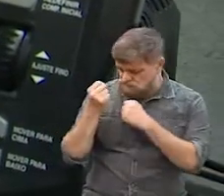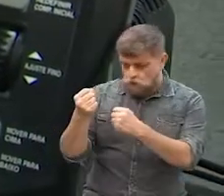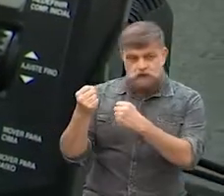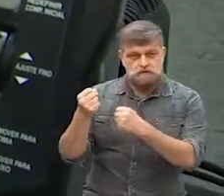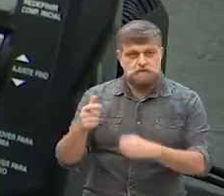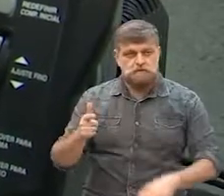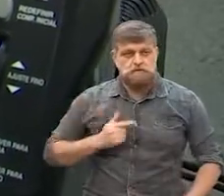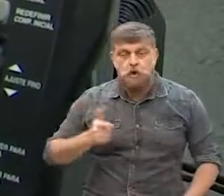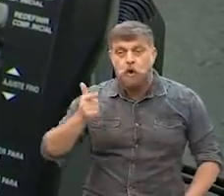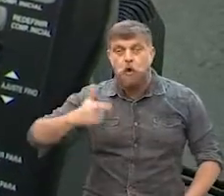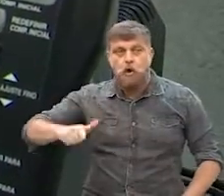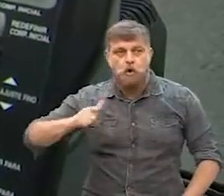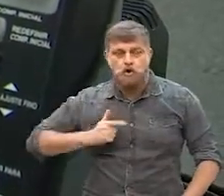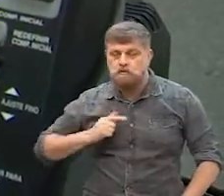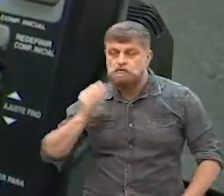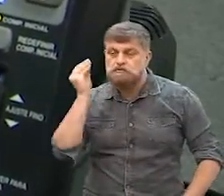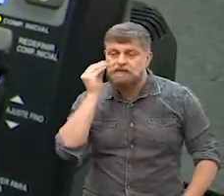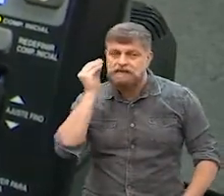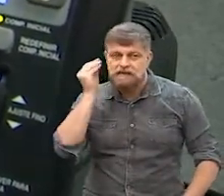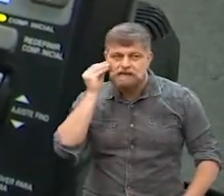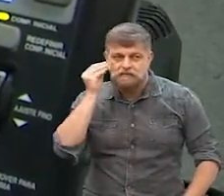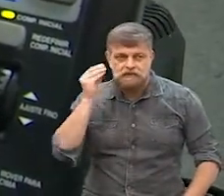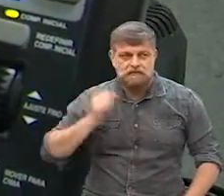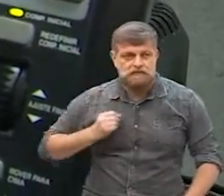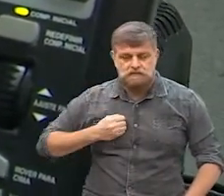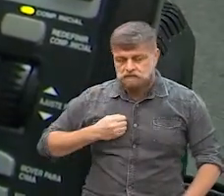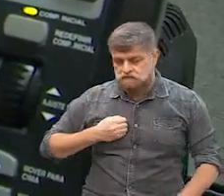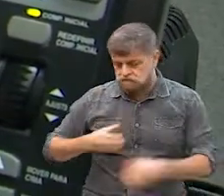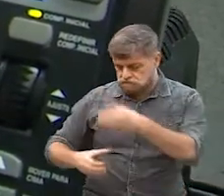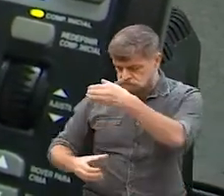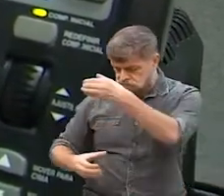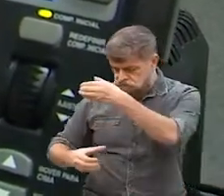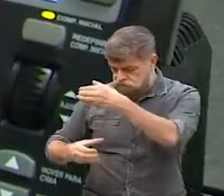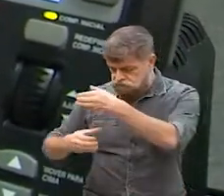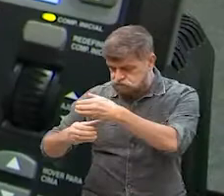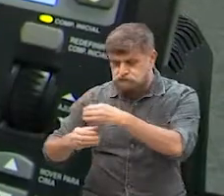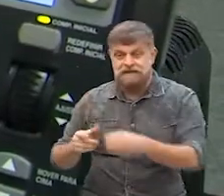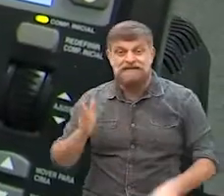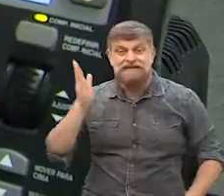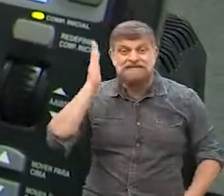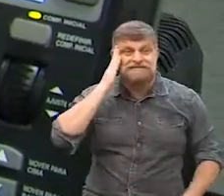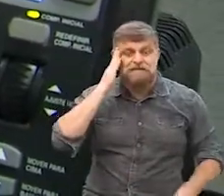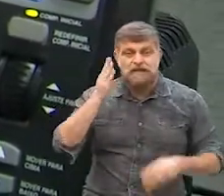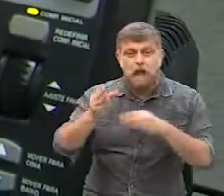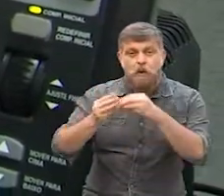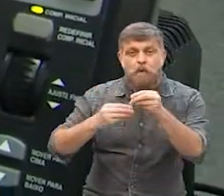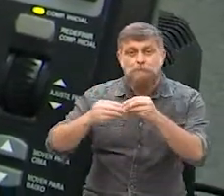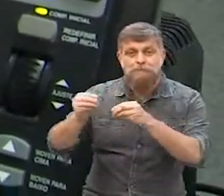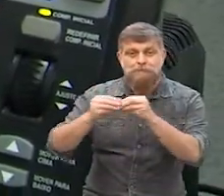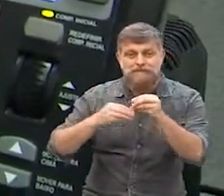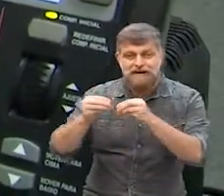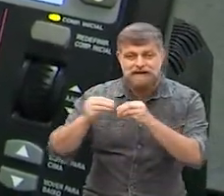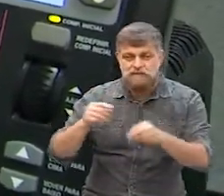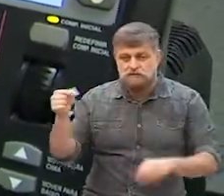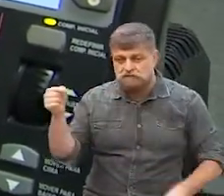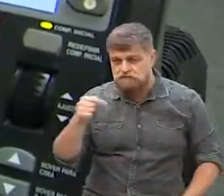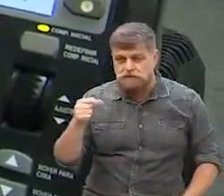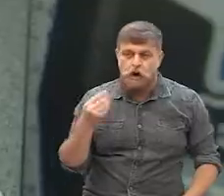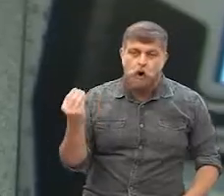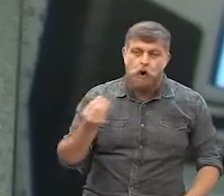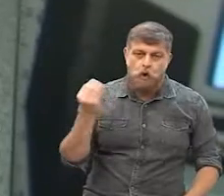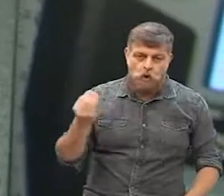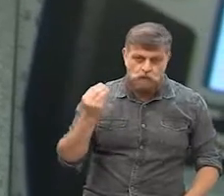outro laboratório, a análise é das embalagens plásticas para manter a qualidade dos produtos